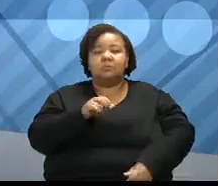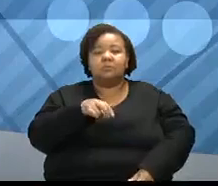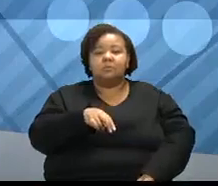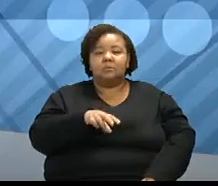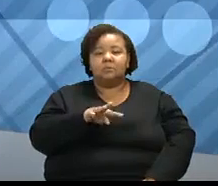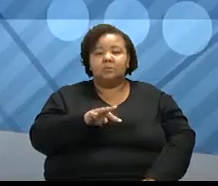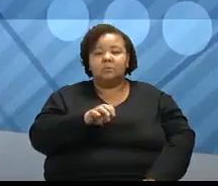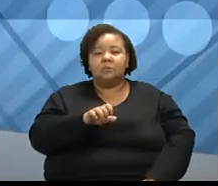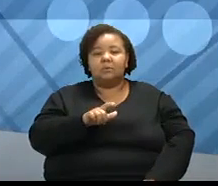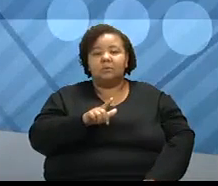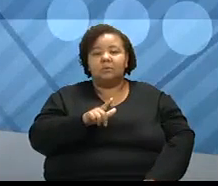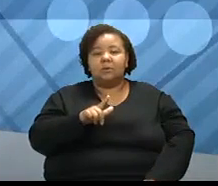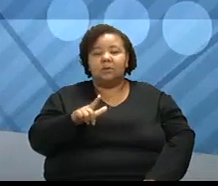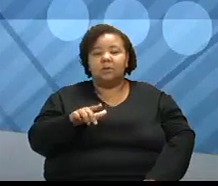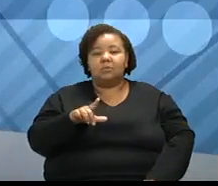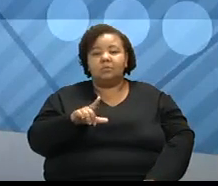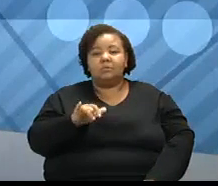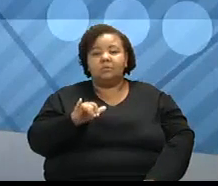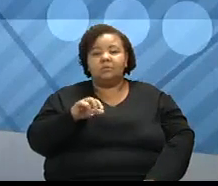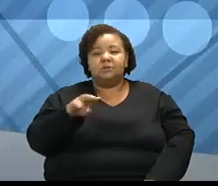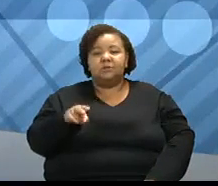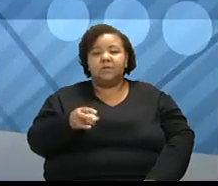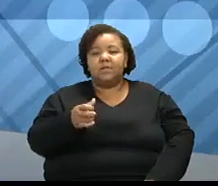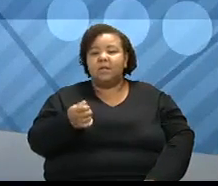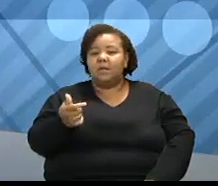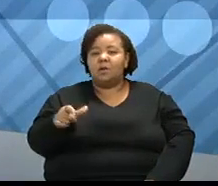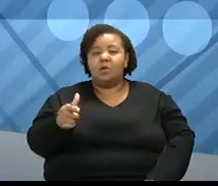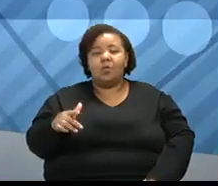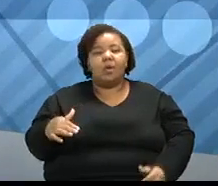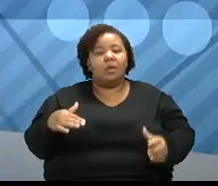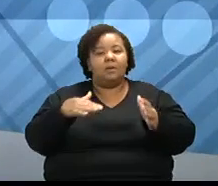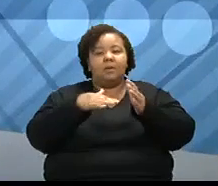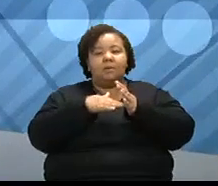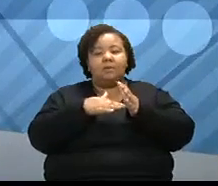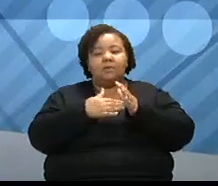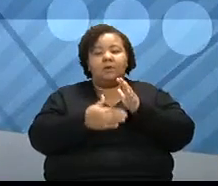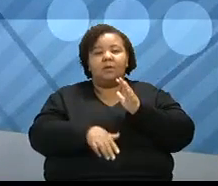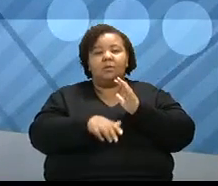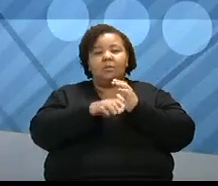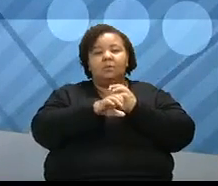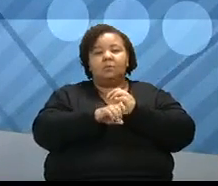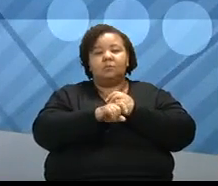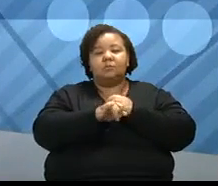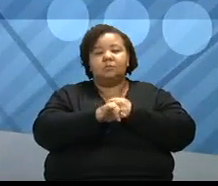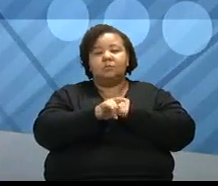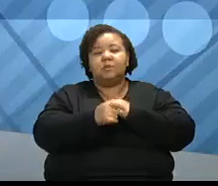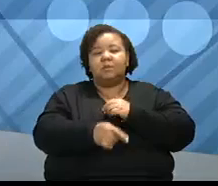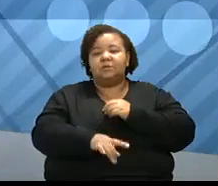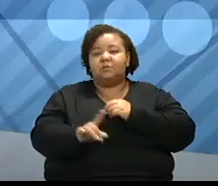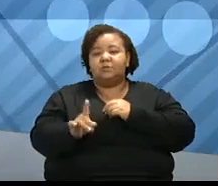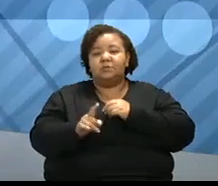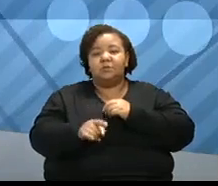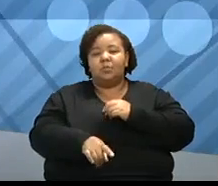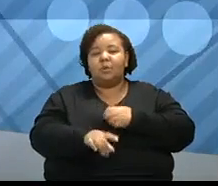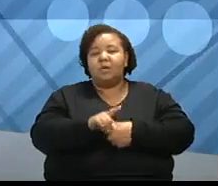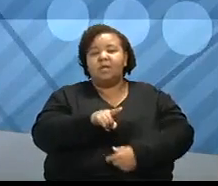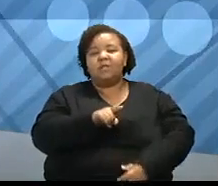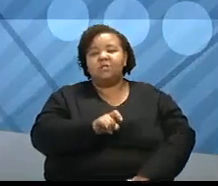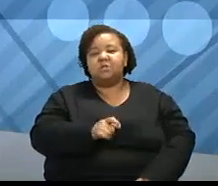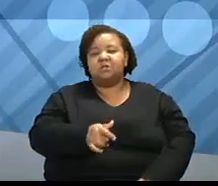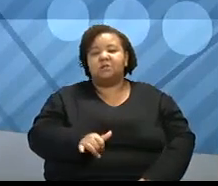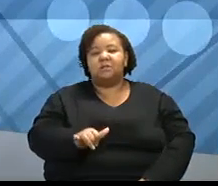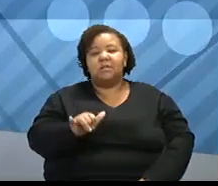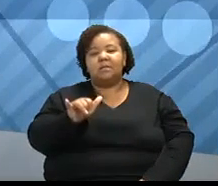note que não é mais uma integral sobre um intervalo em um determinado eixo. Eu não estou integrando em relação a x, em